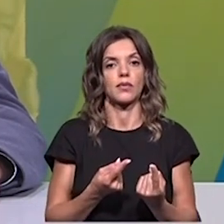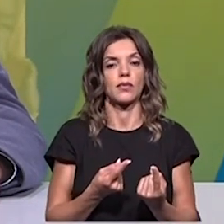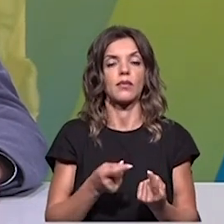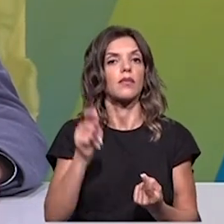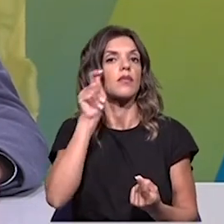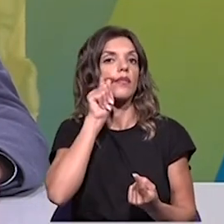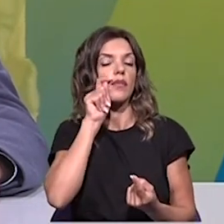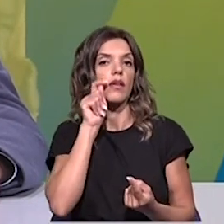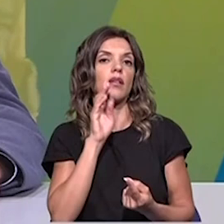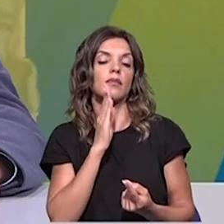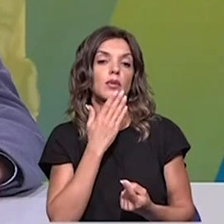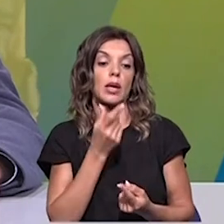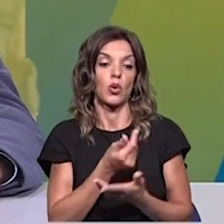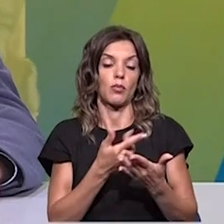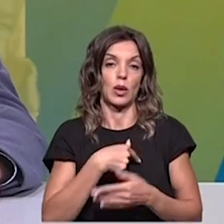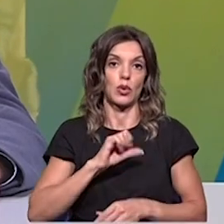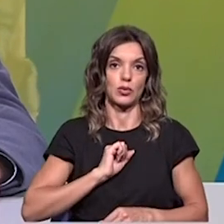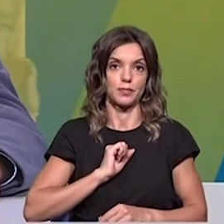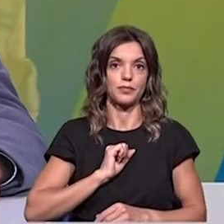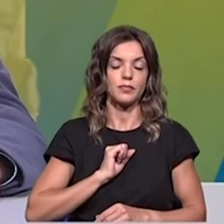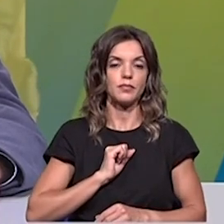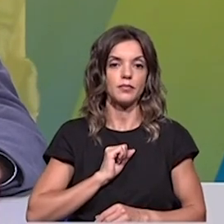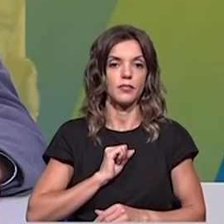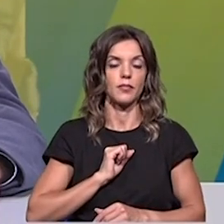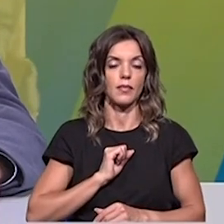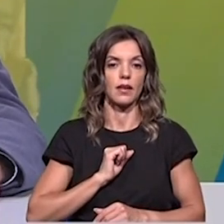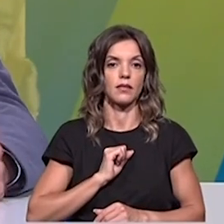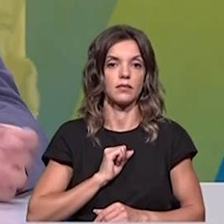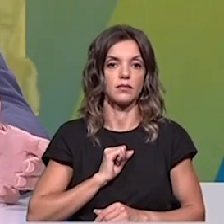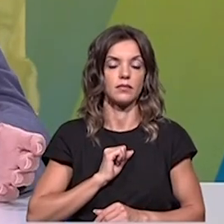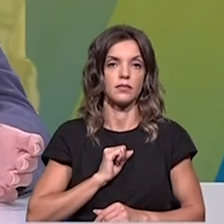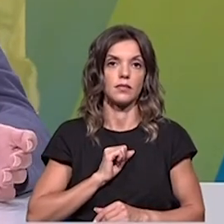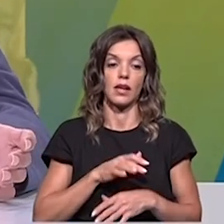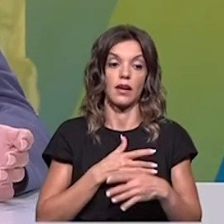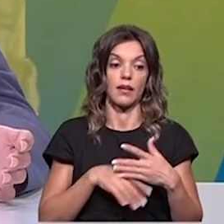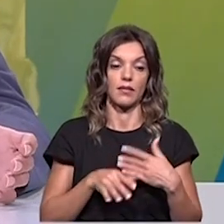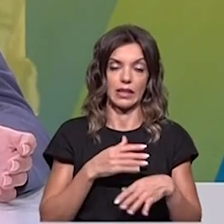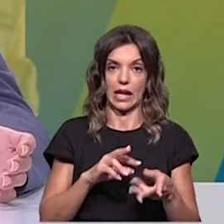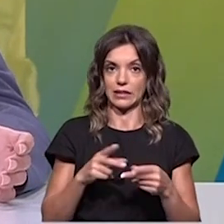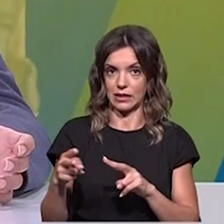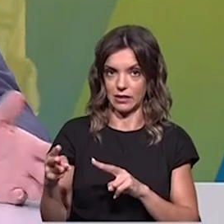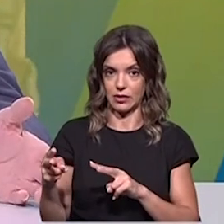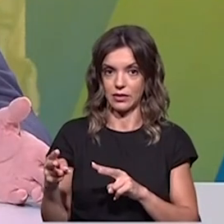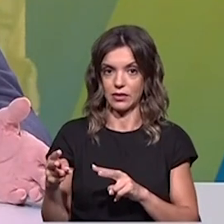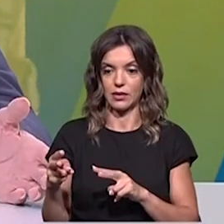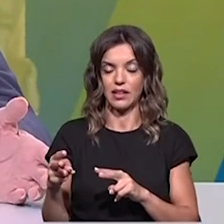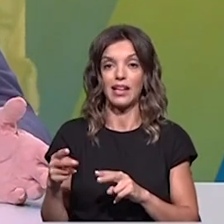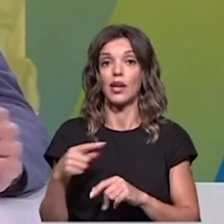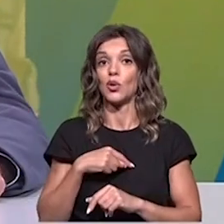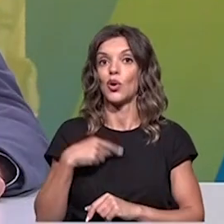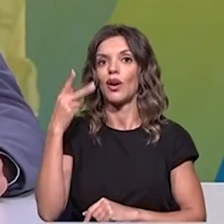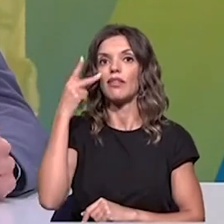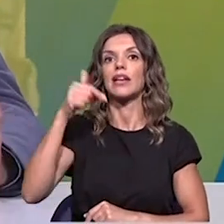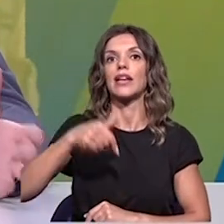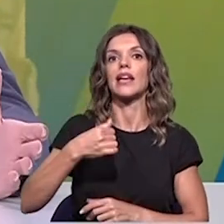Turismo a não sei quando meio e é verdade que fizemos uma alternativa em alternativa que na região nós vemos numa ilha